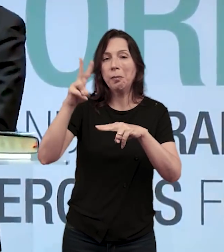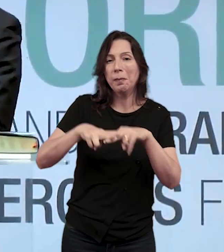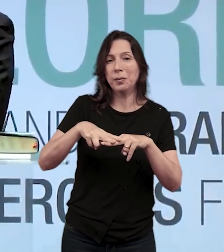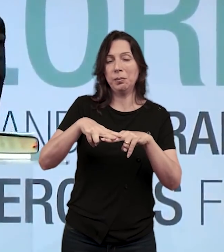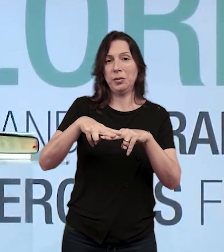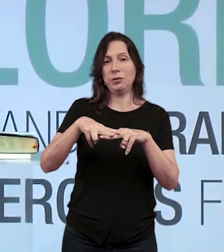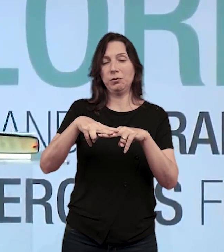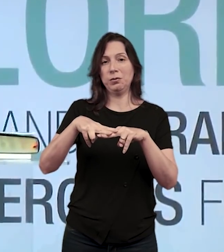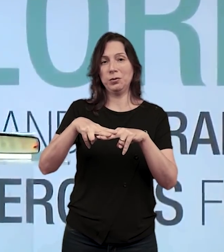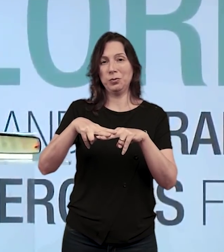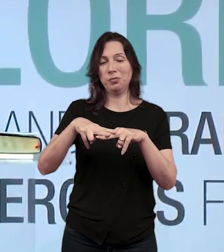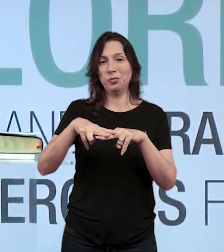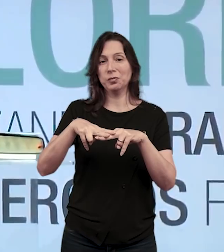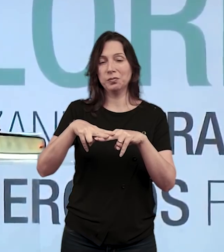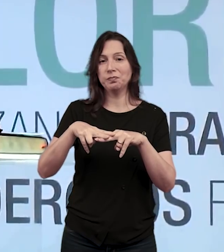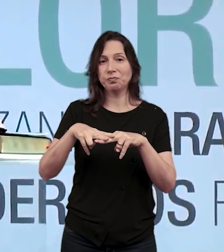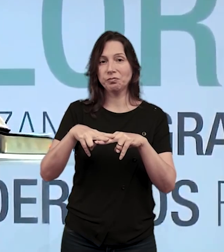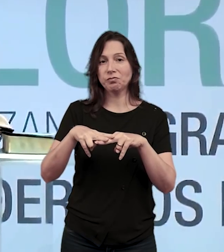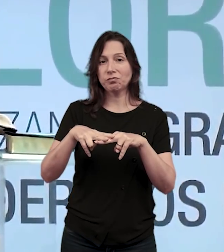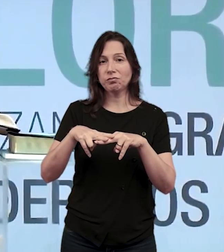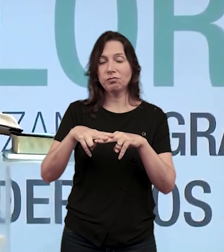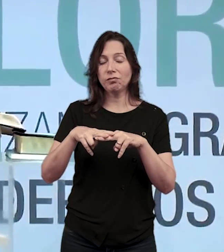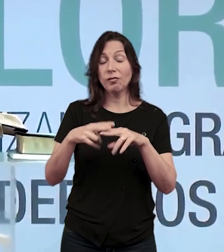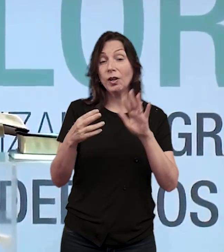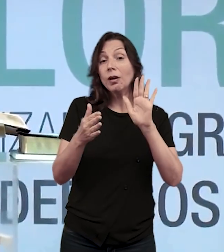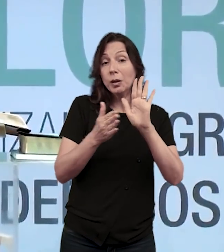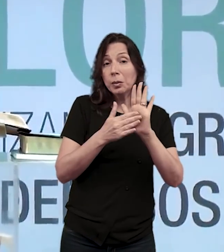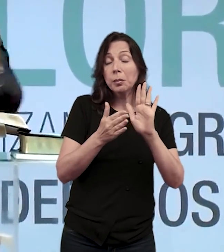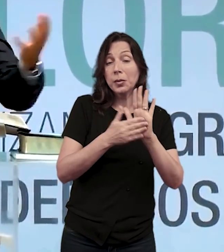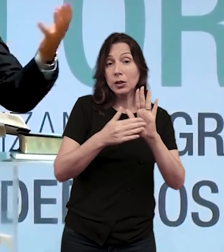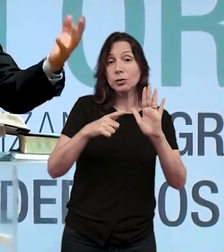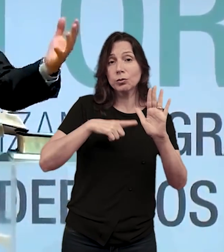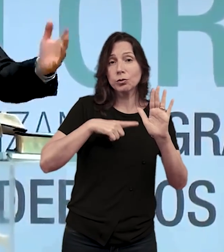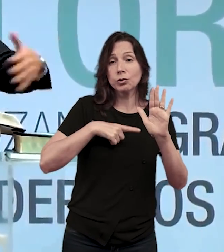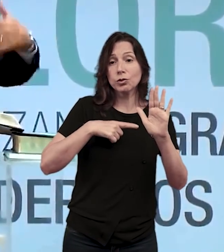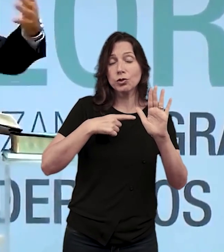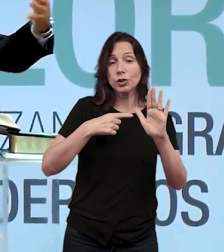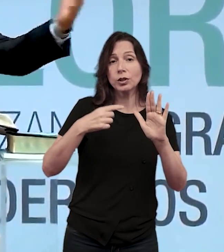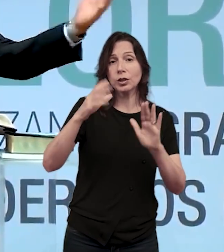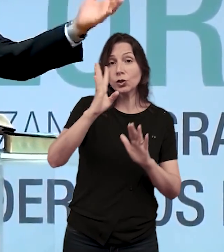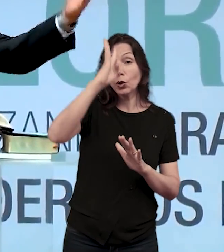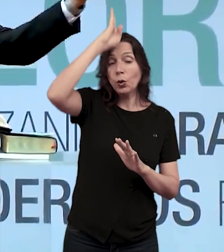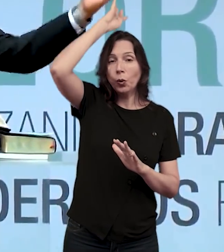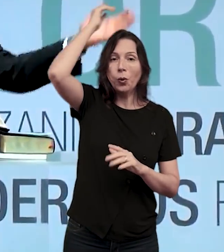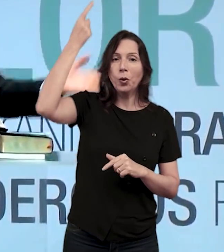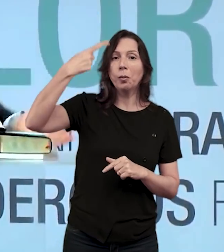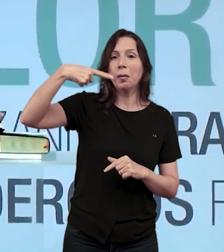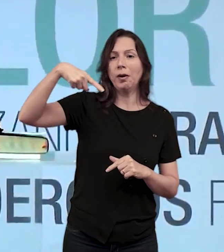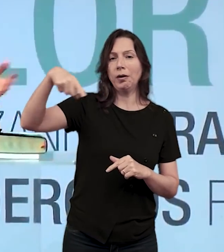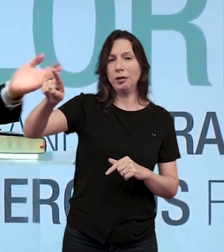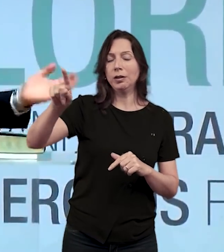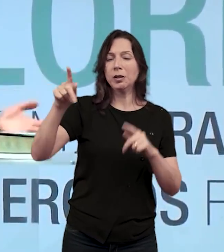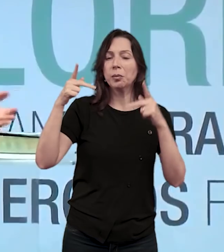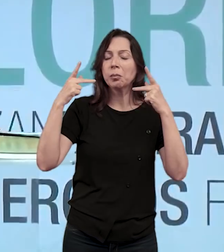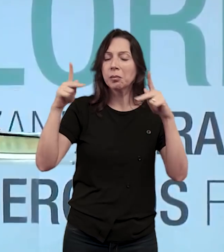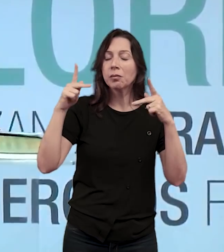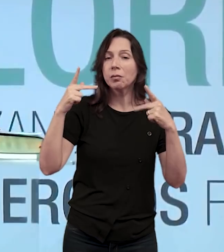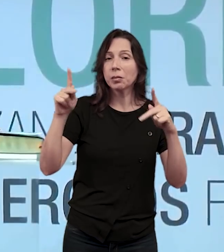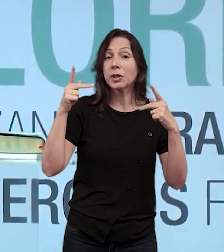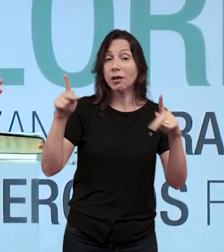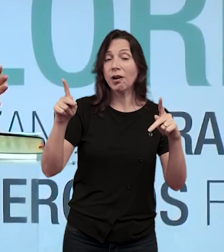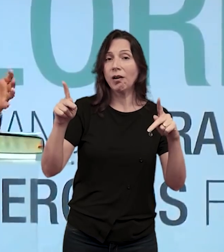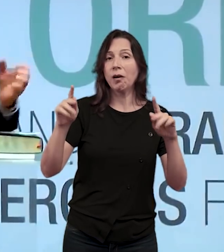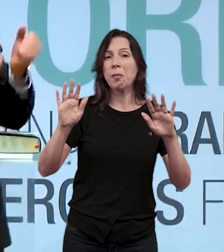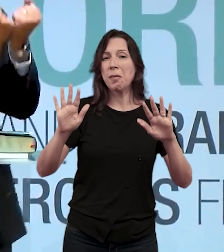Cesareia. Ele que tinha planos de chegar em Roma como um missionário para repartir com a igreja as coisas lindas de